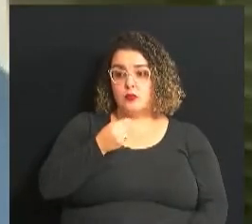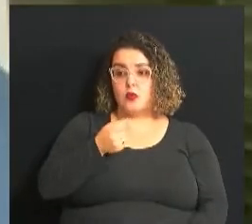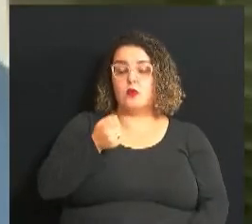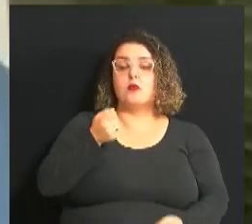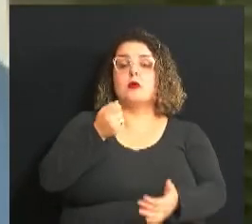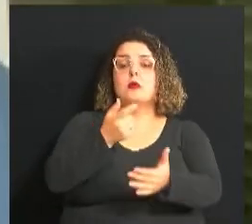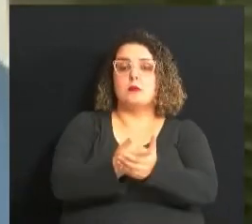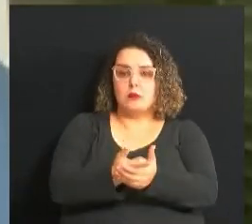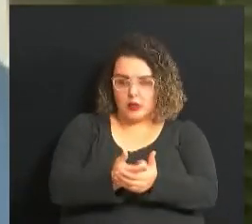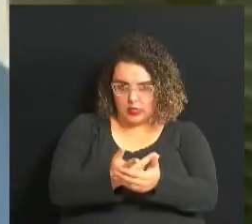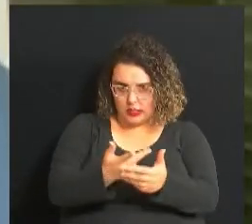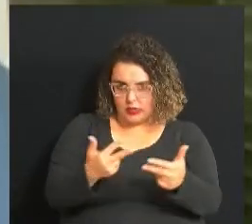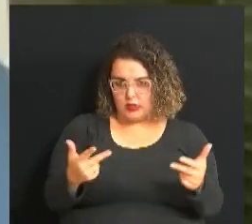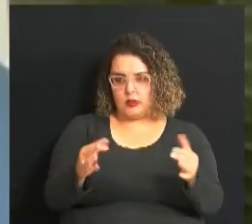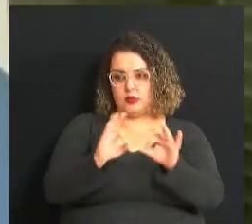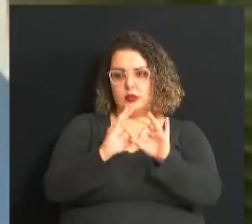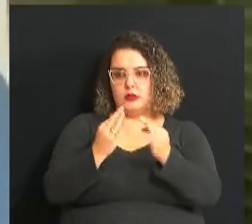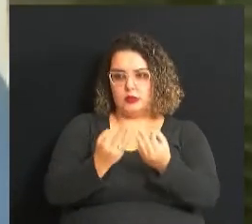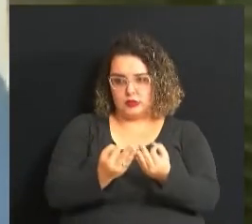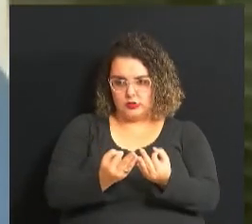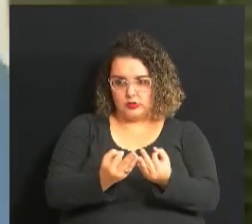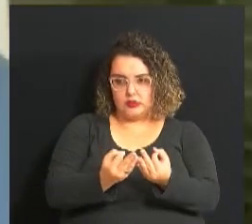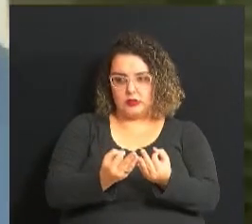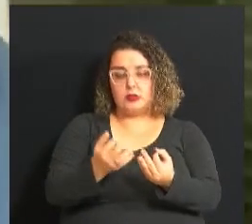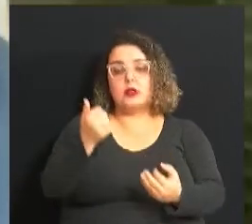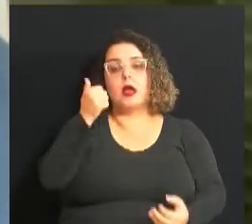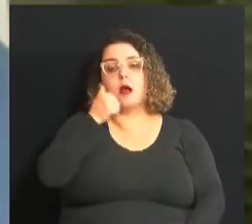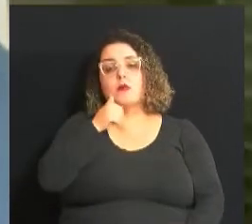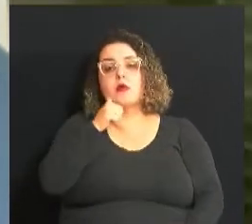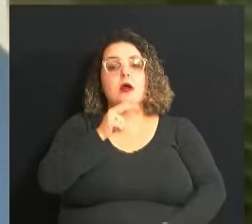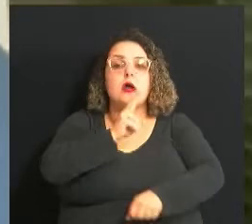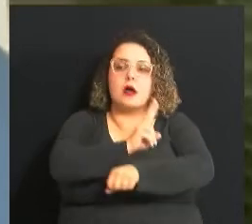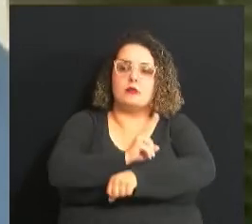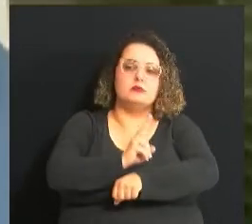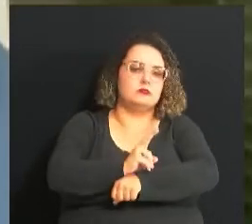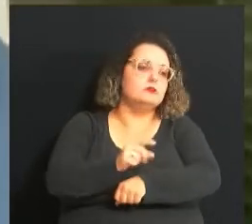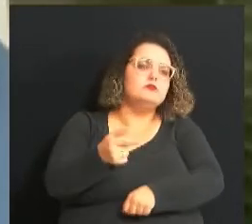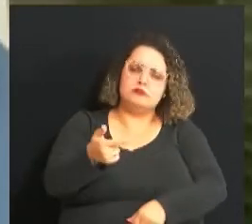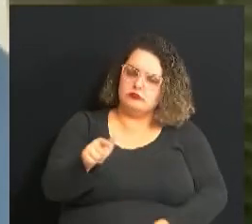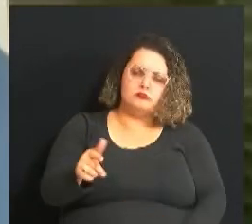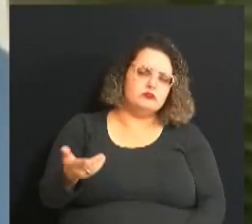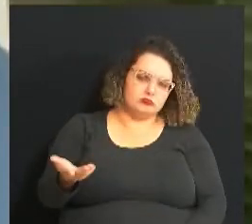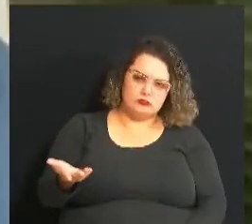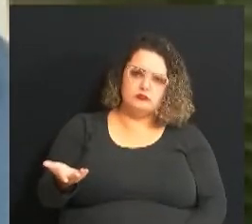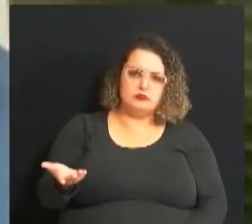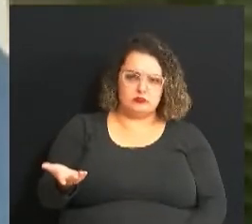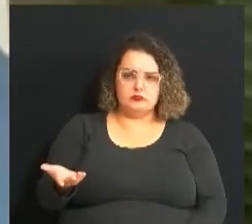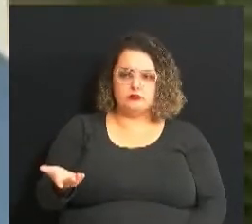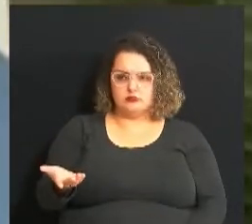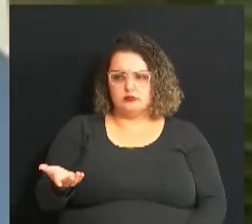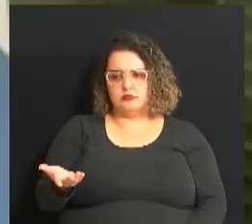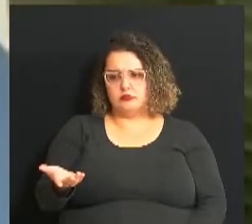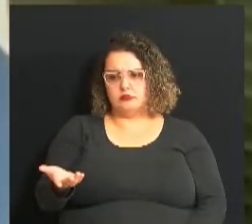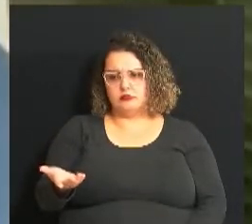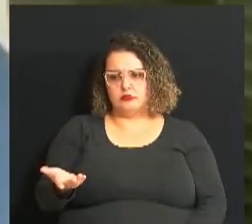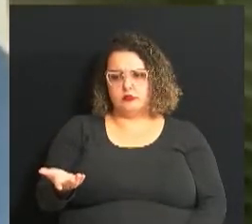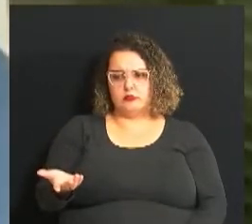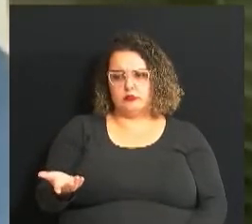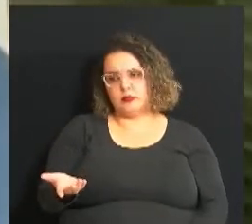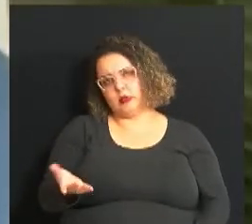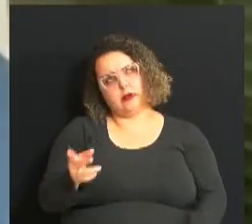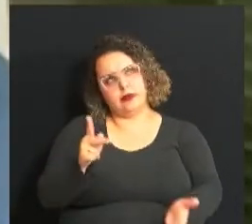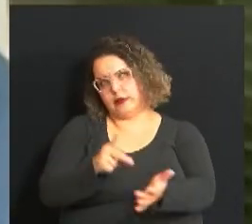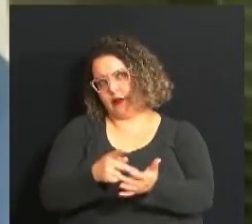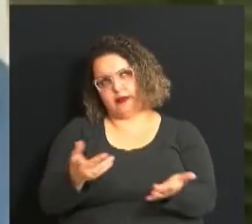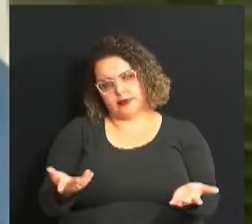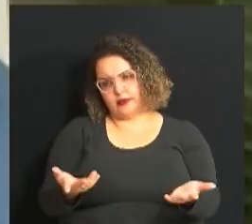família, enquanto a mulher é a cuidadora. Ainda é assim, né? Por menos que a gente queira analisar a realidade. Óbvio que